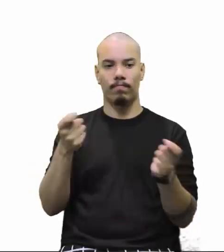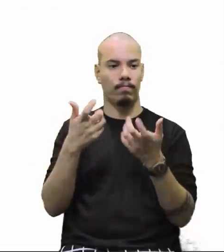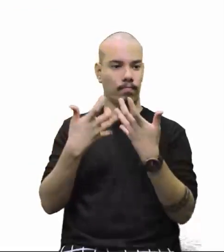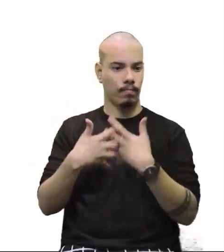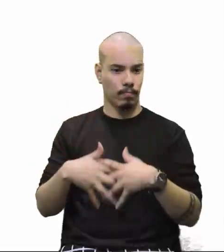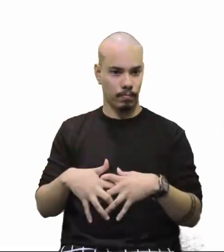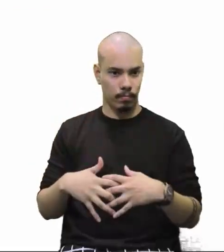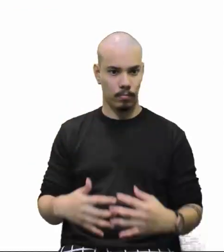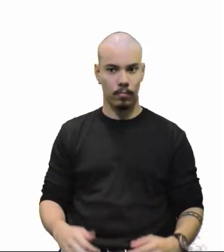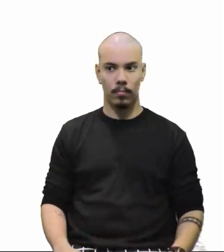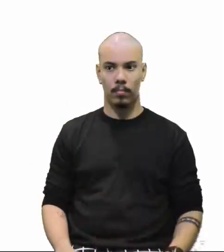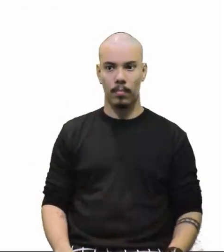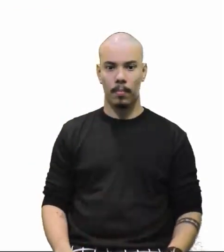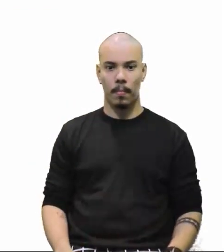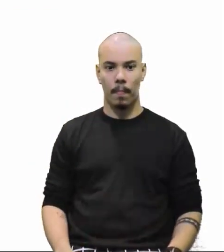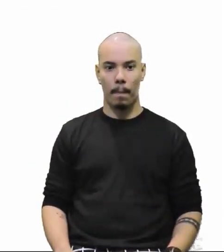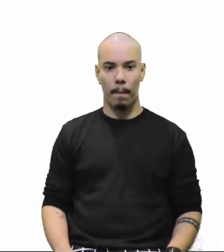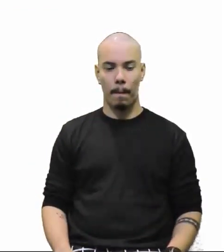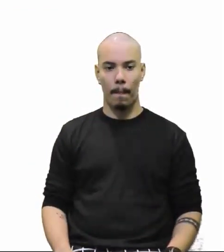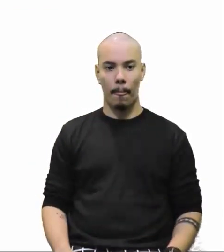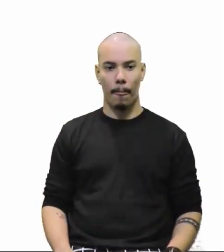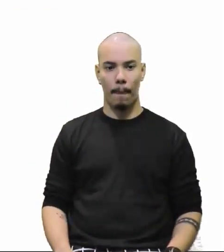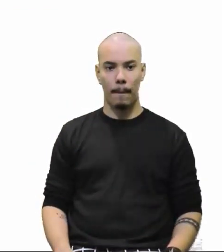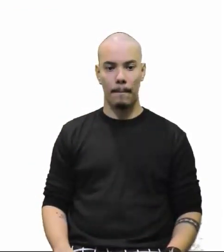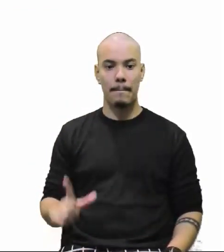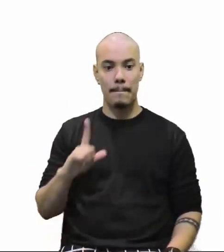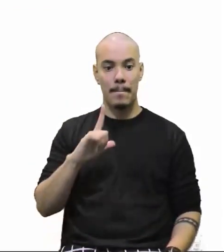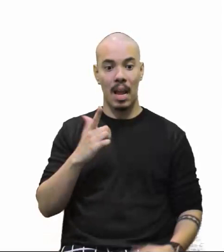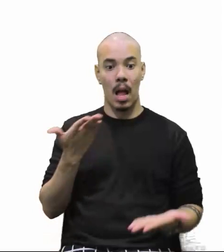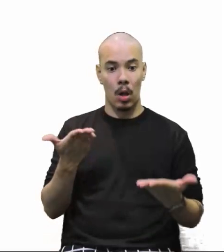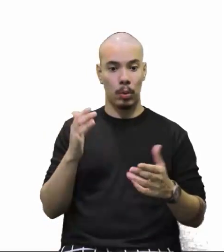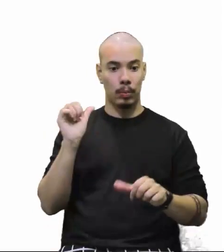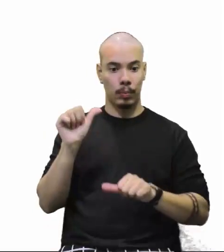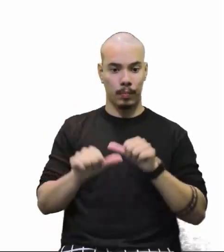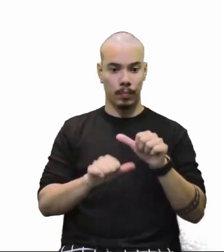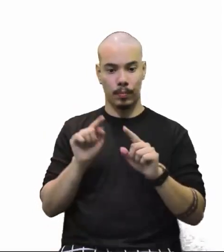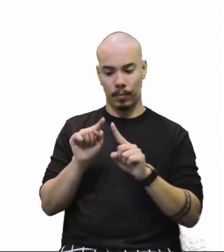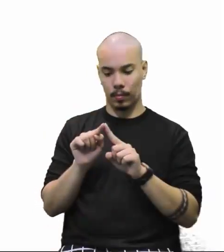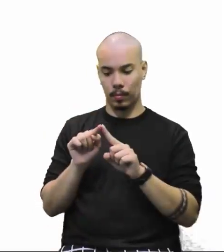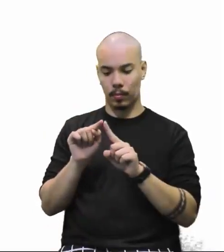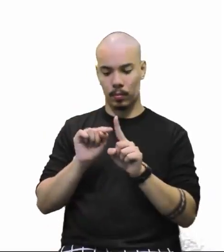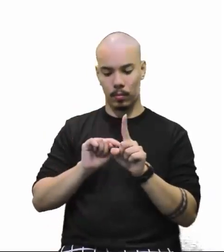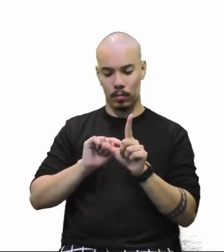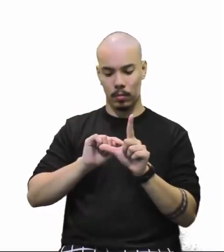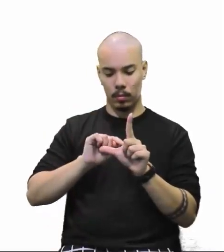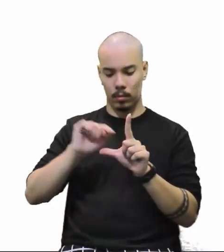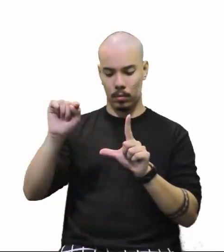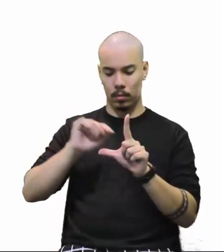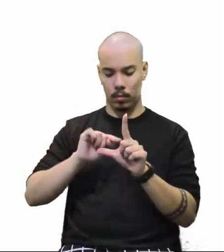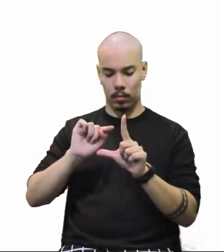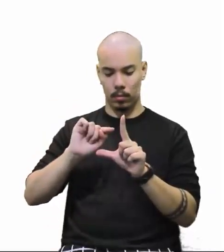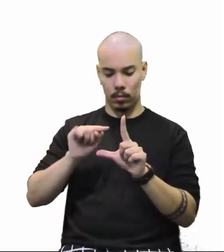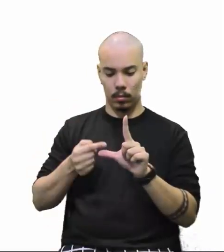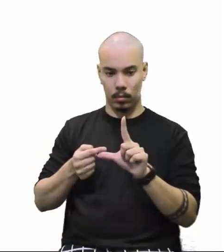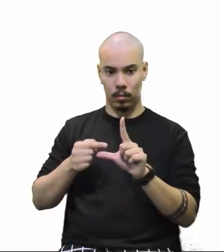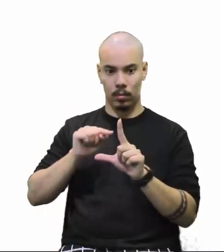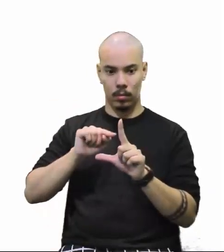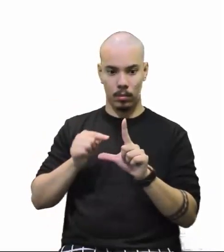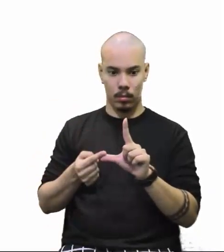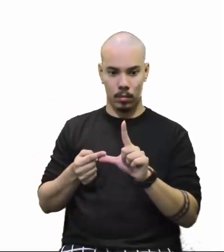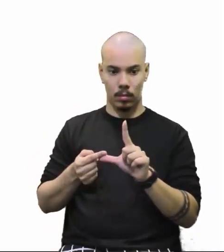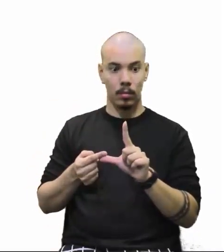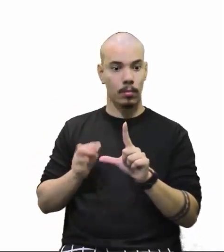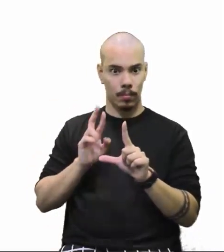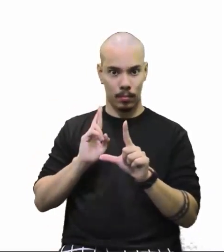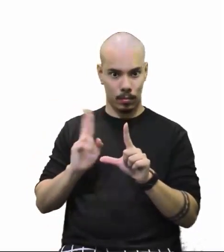Exato. A curva característica agora mudou. Ó. Enquanto o gerador era descendente, né, aqui agora é ascendente.